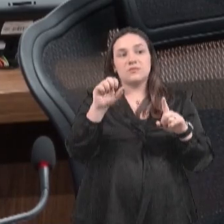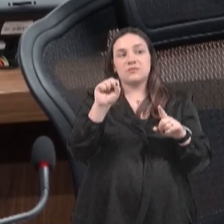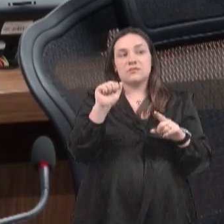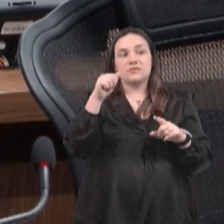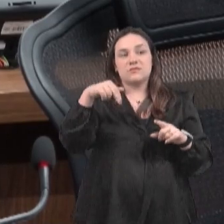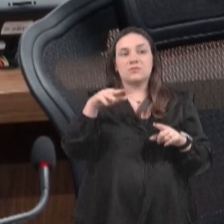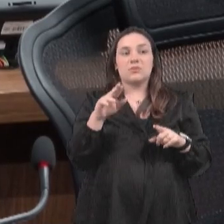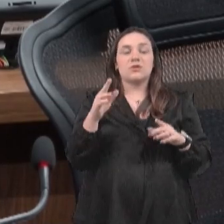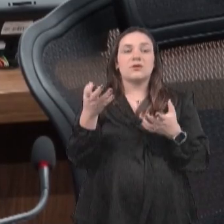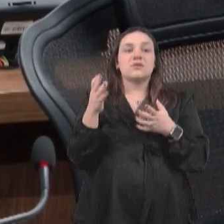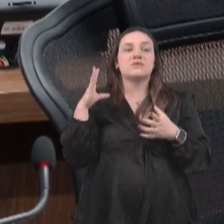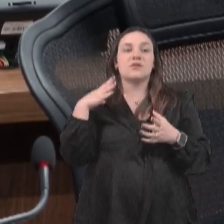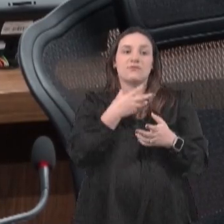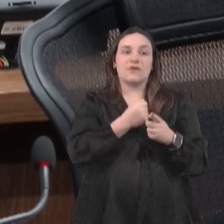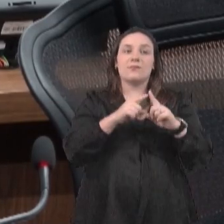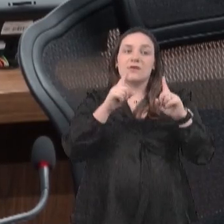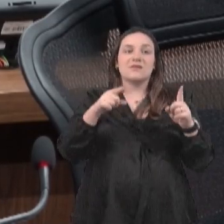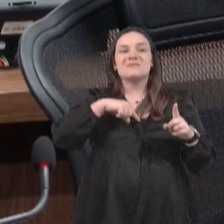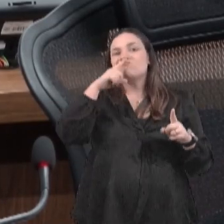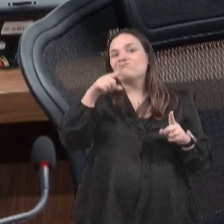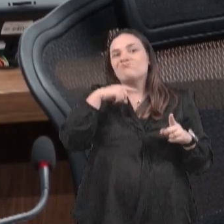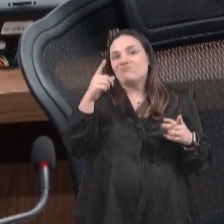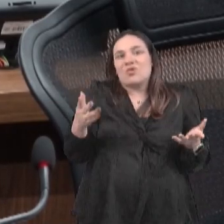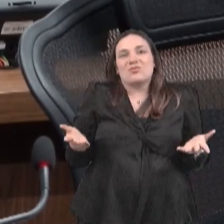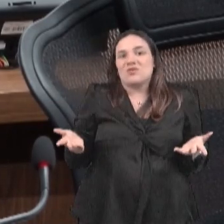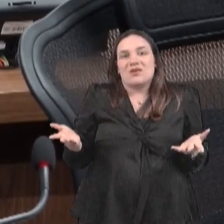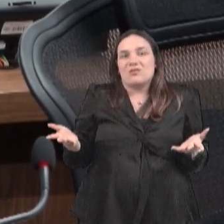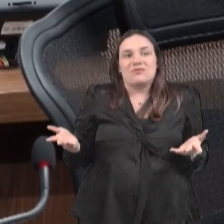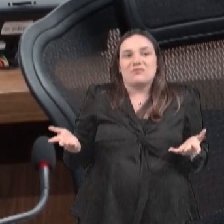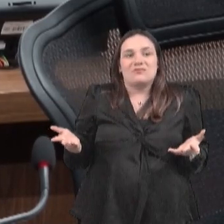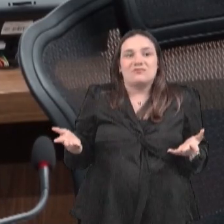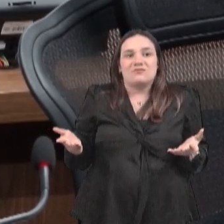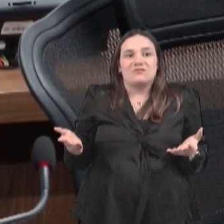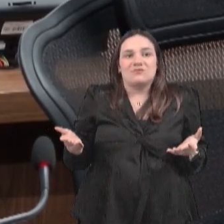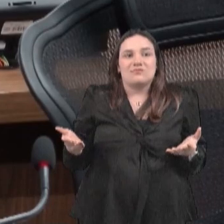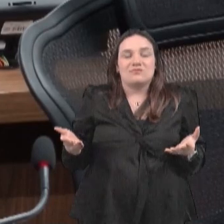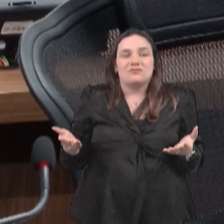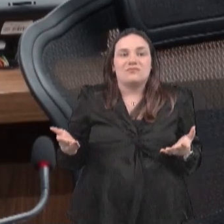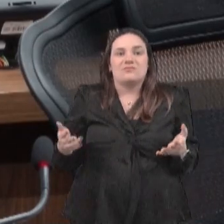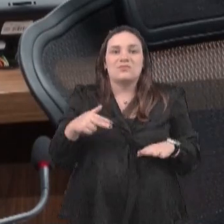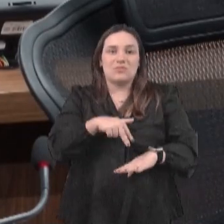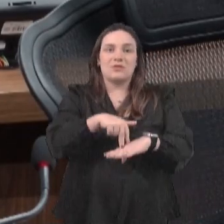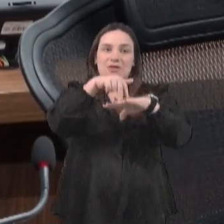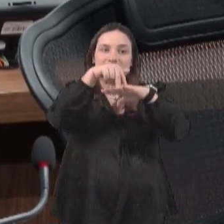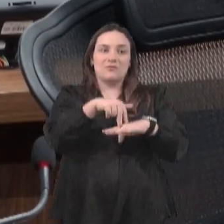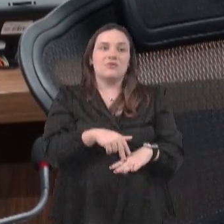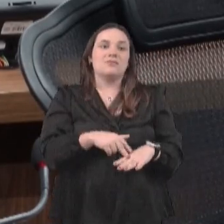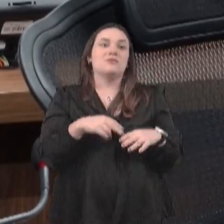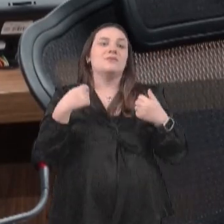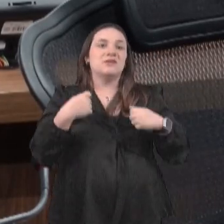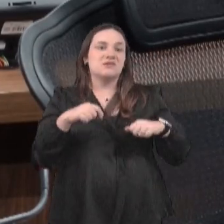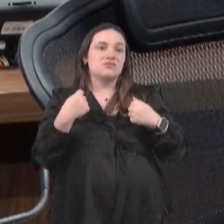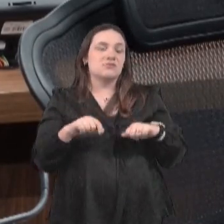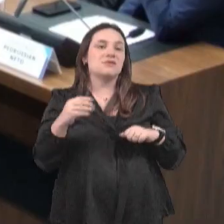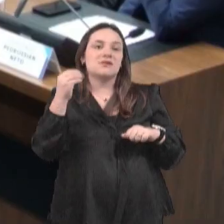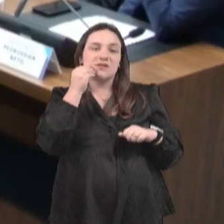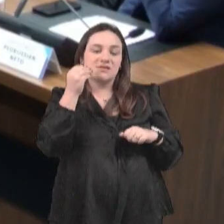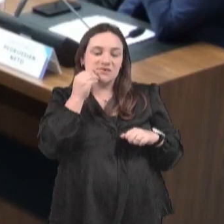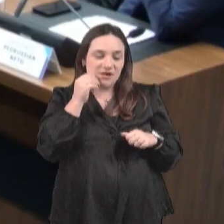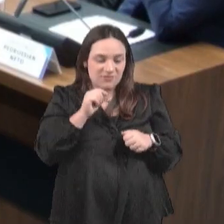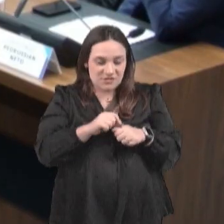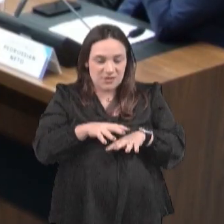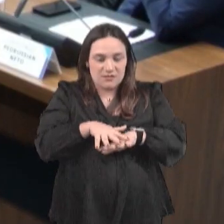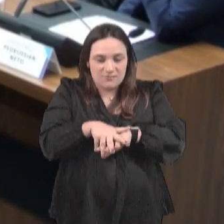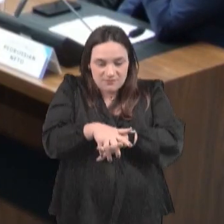para socorrê-lo e não conseguiu colocar ele no elevador. Teve que tentar reanimá-lo